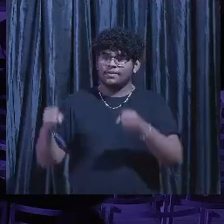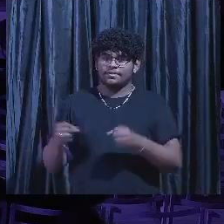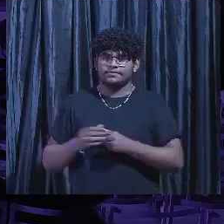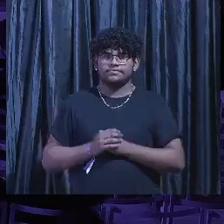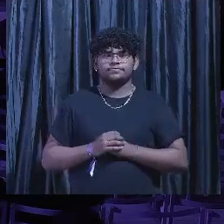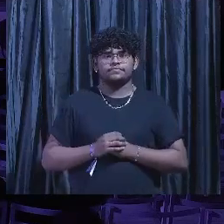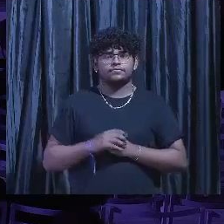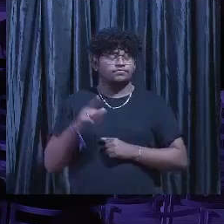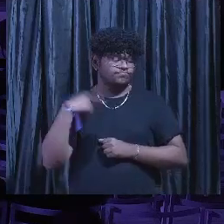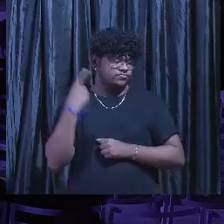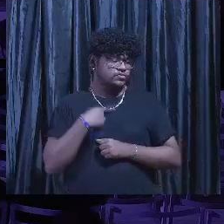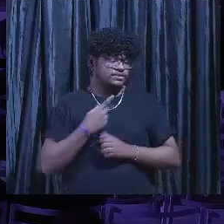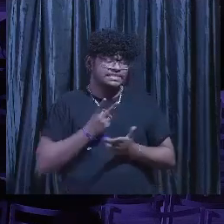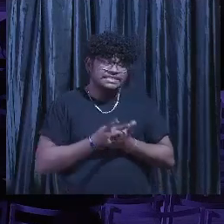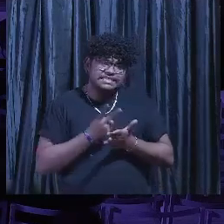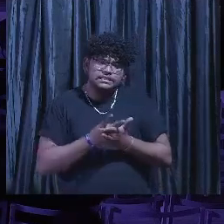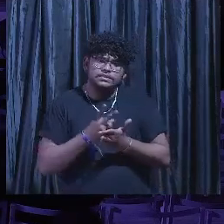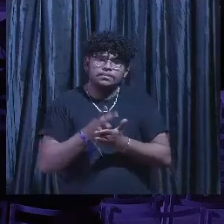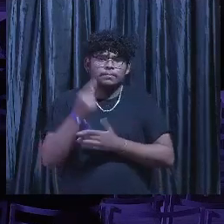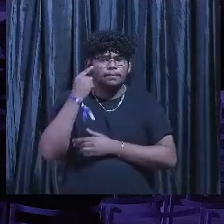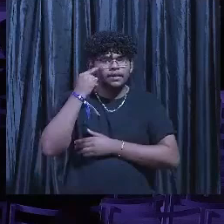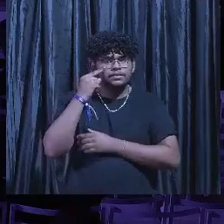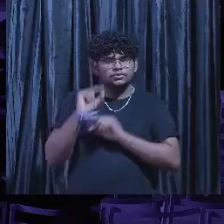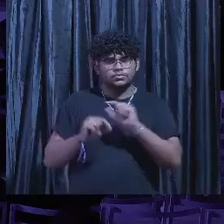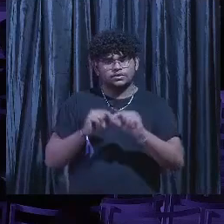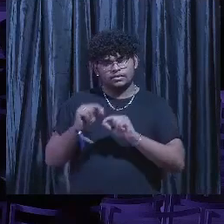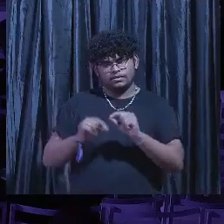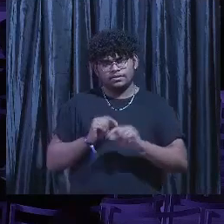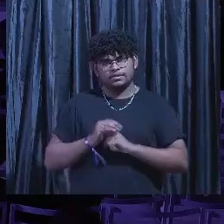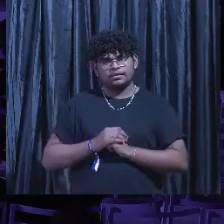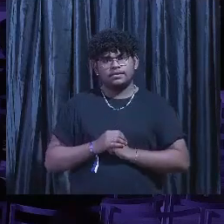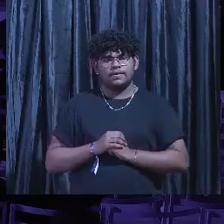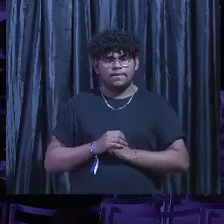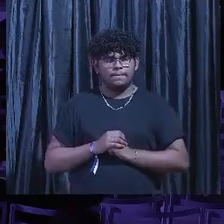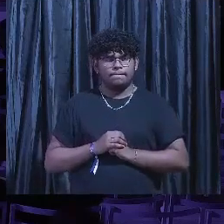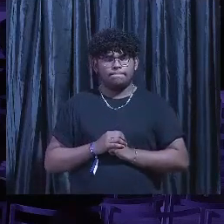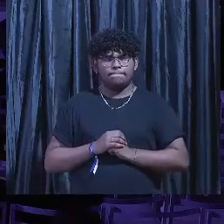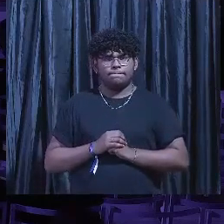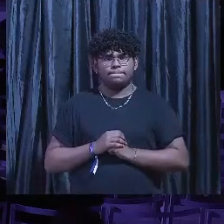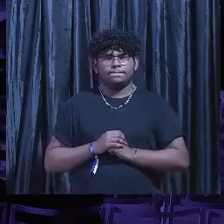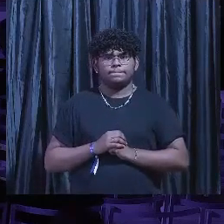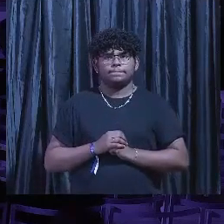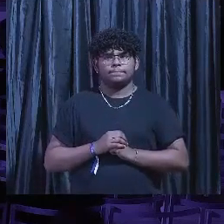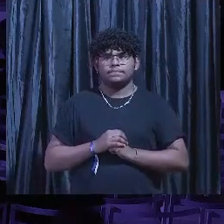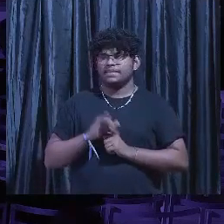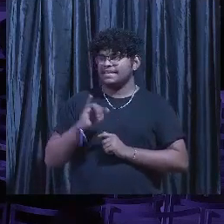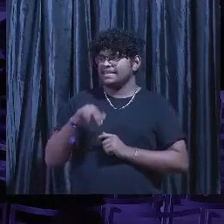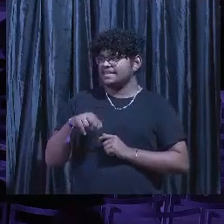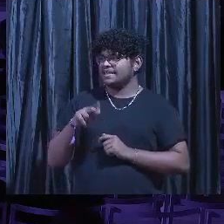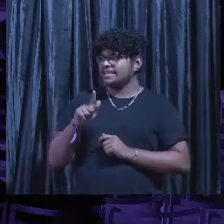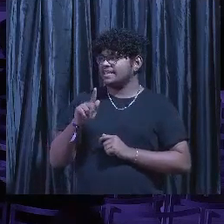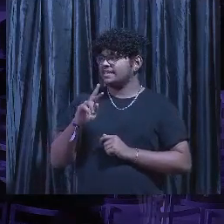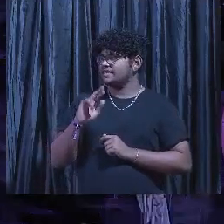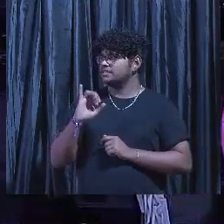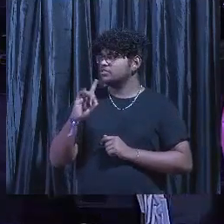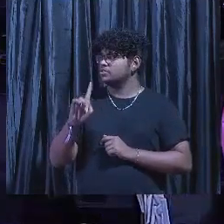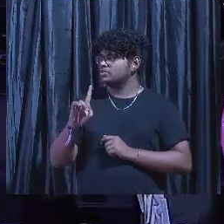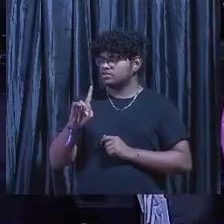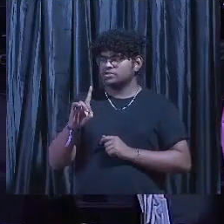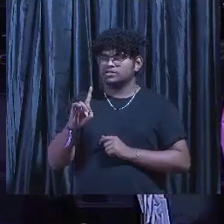gente sempre pensa, e aí é uma realidade acho que foi a Ingrid Sateremaué que falou